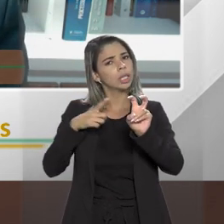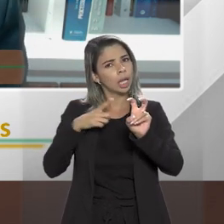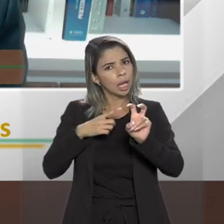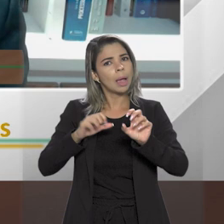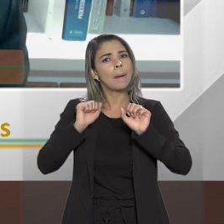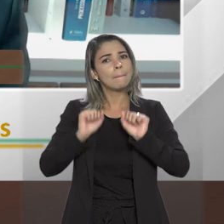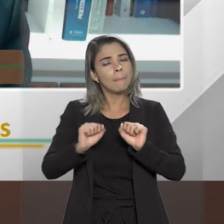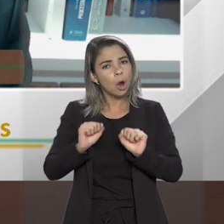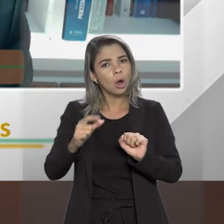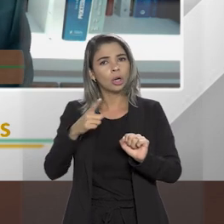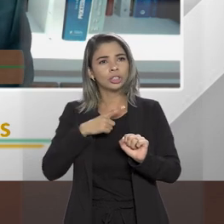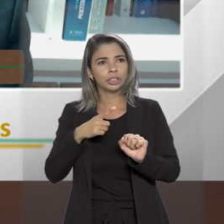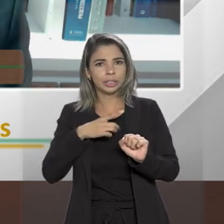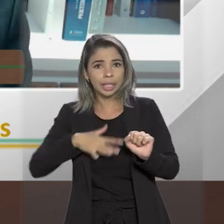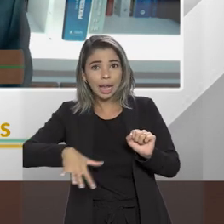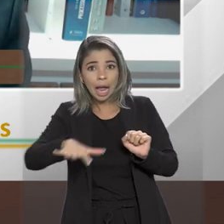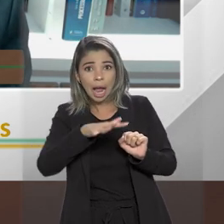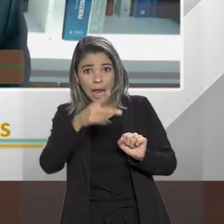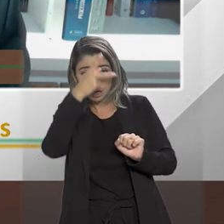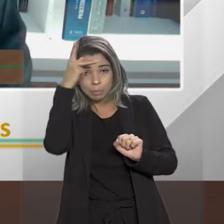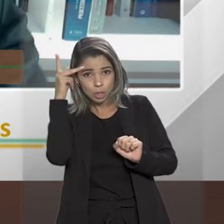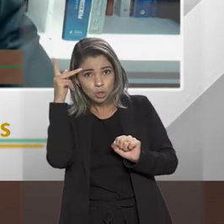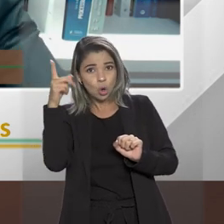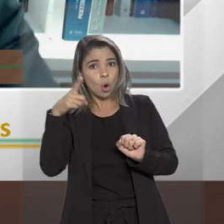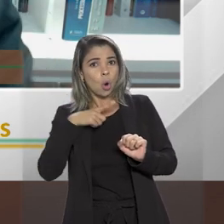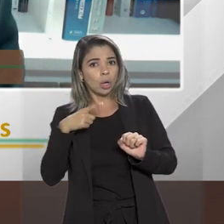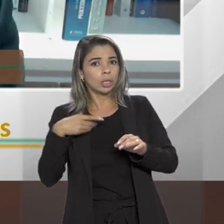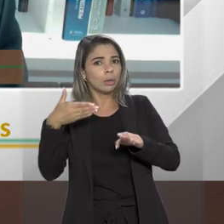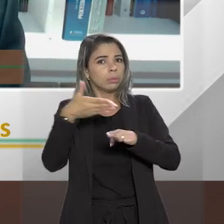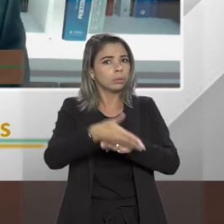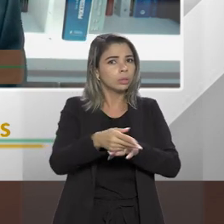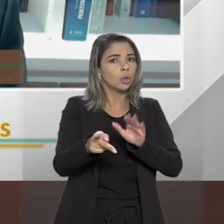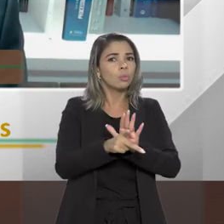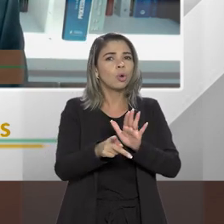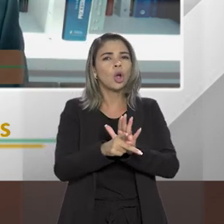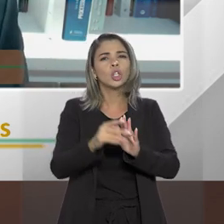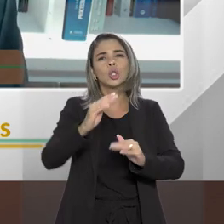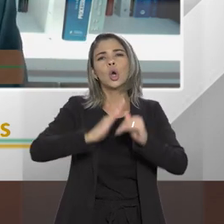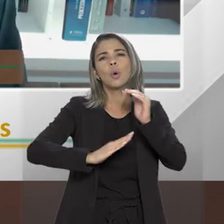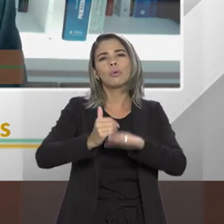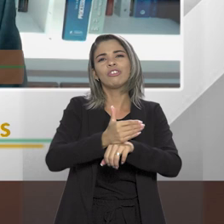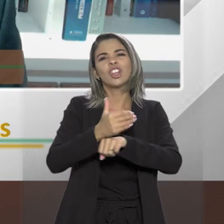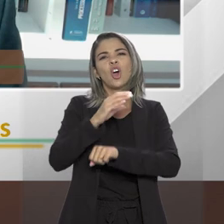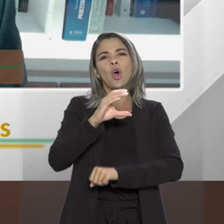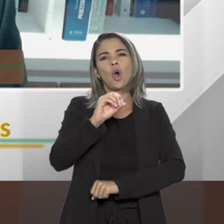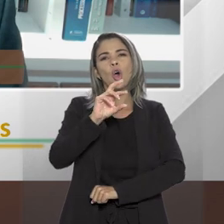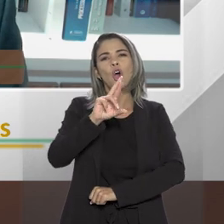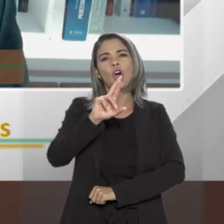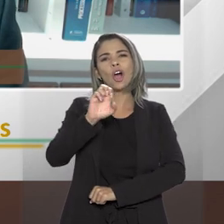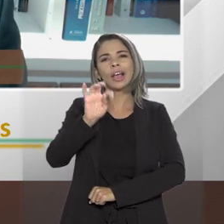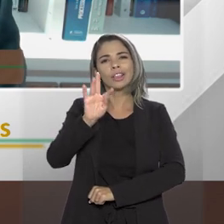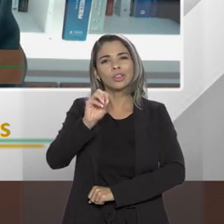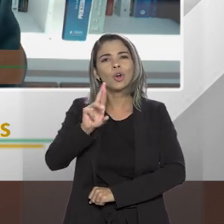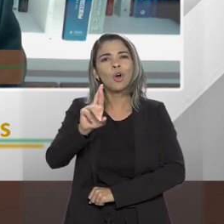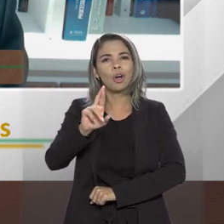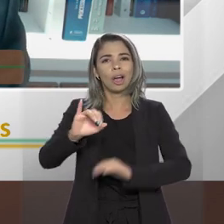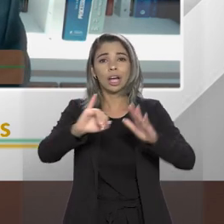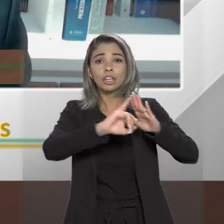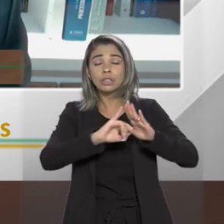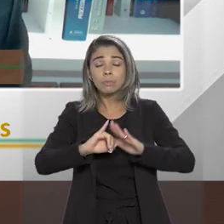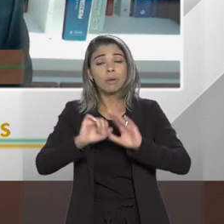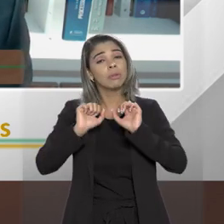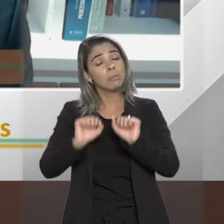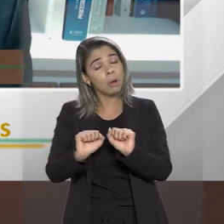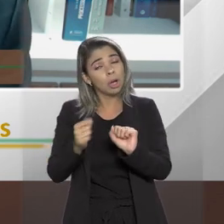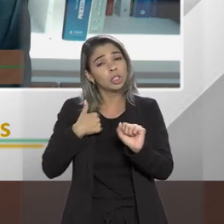ser feita pelo próprio credor, ou eventualmente por um corretor de imóveis que seja credenciado junto ao tribunal. Então, na verdade,